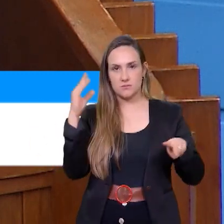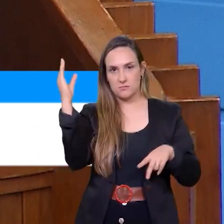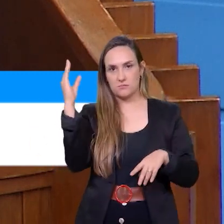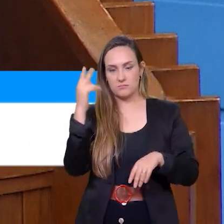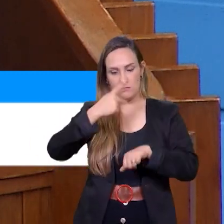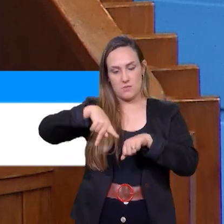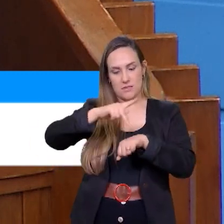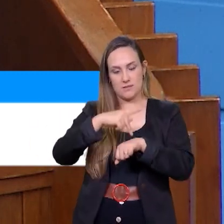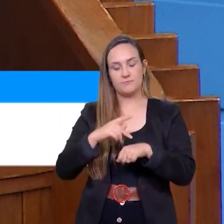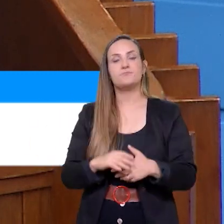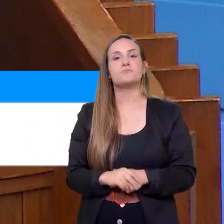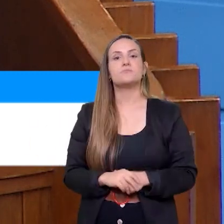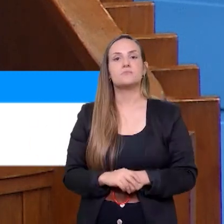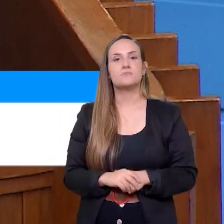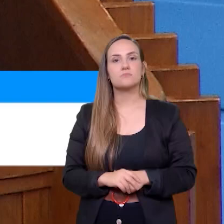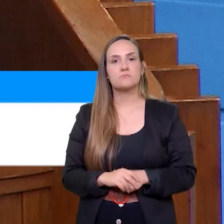2023